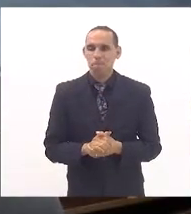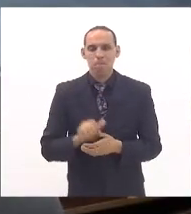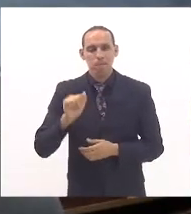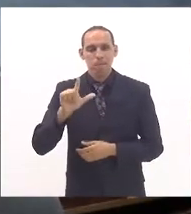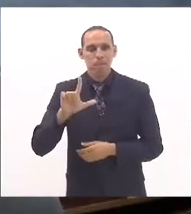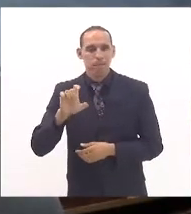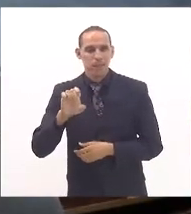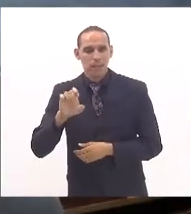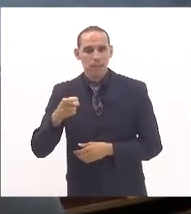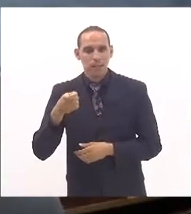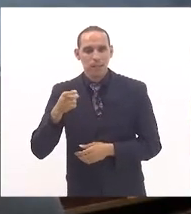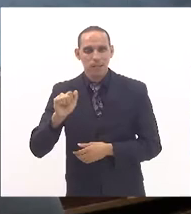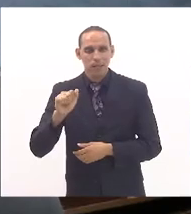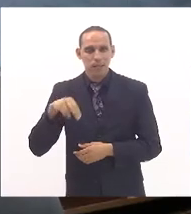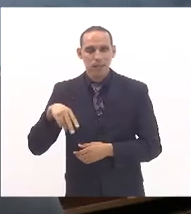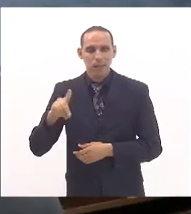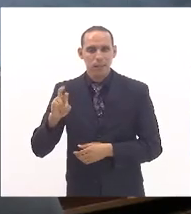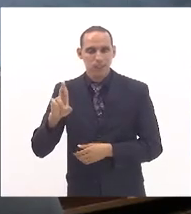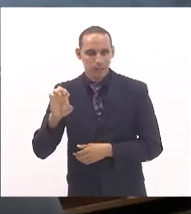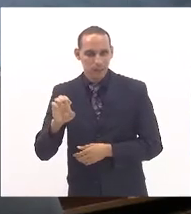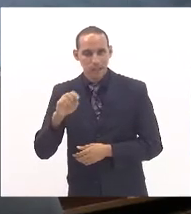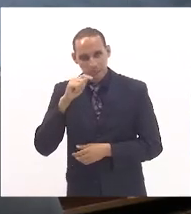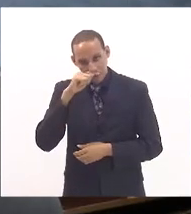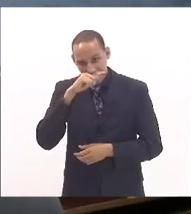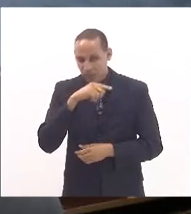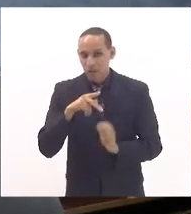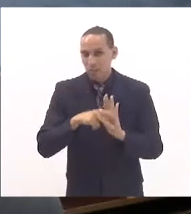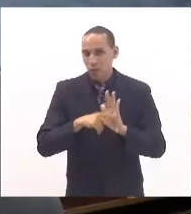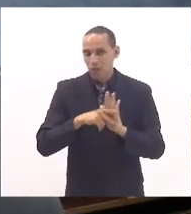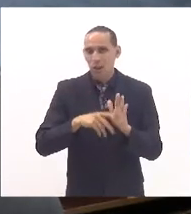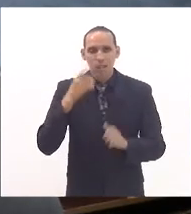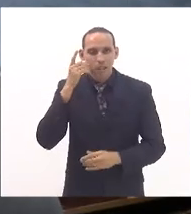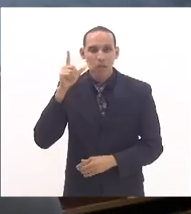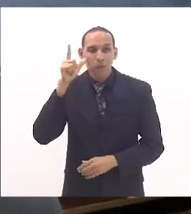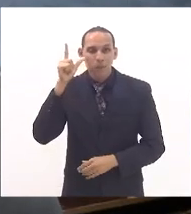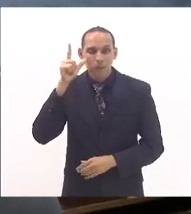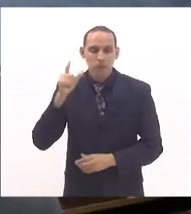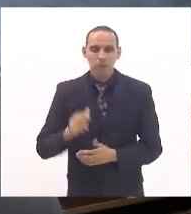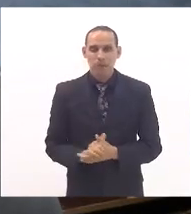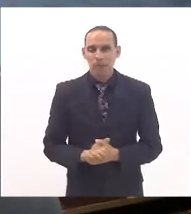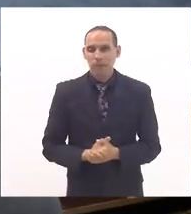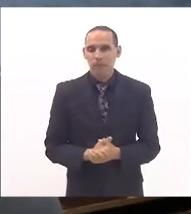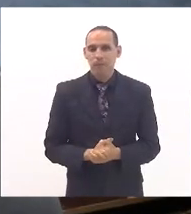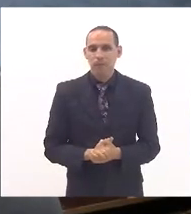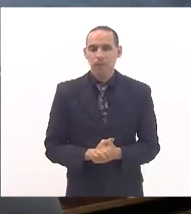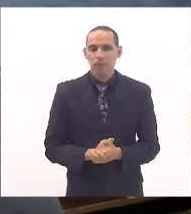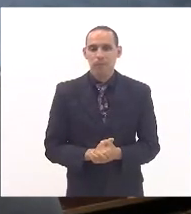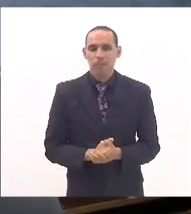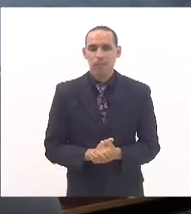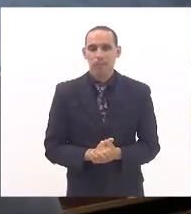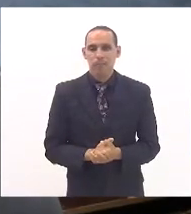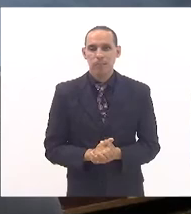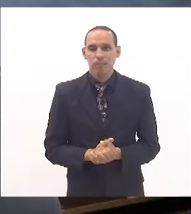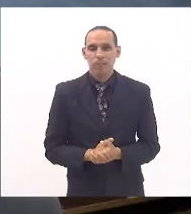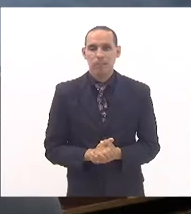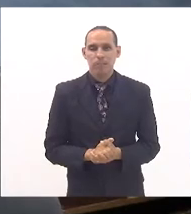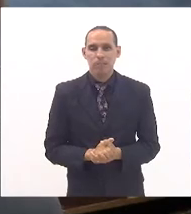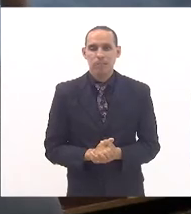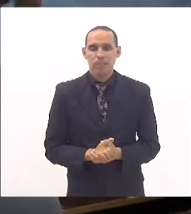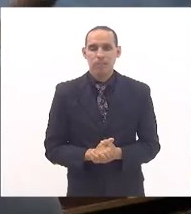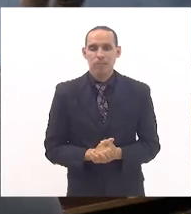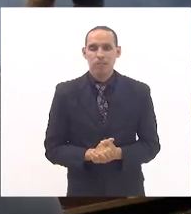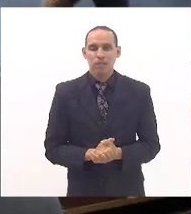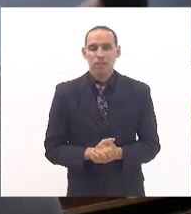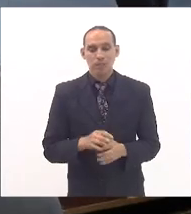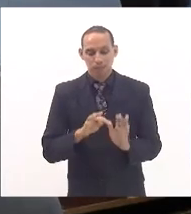Alexandre Freitas, no projeto da deputada Lucinha, que entrou a redação